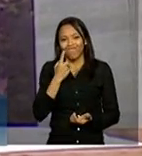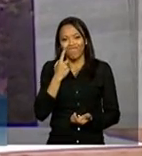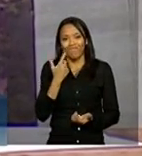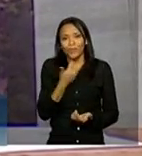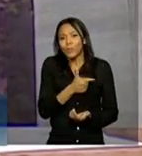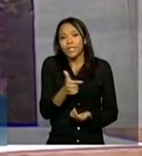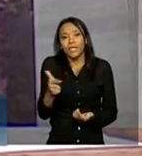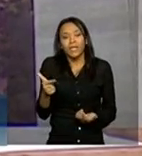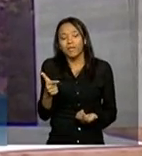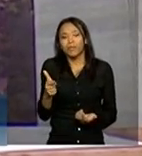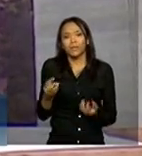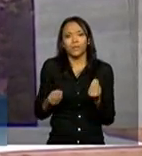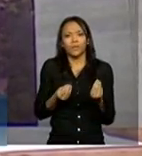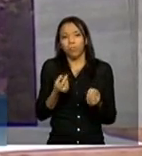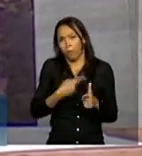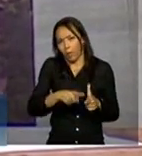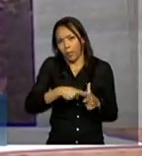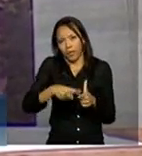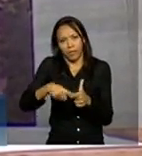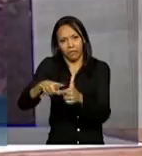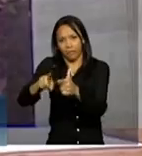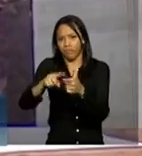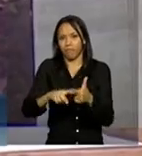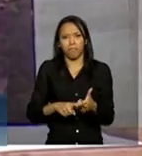não temos expectativa de problemas